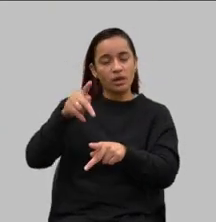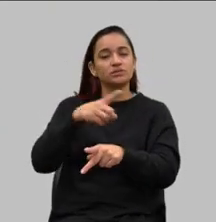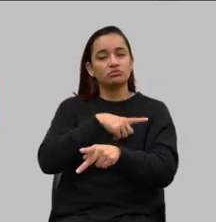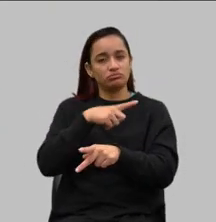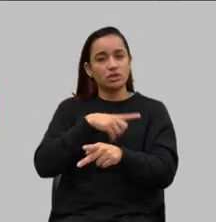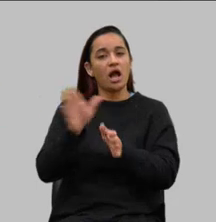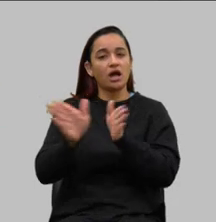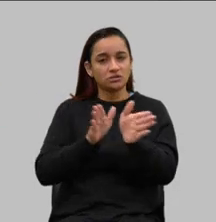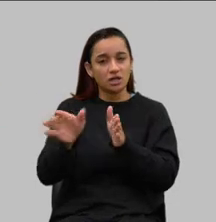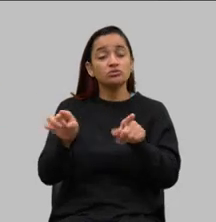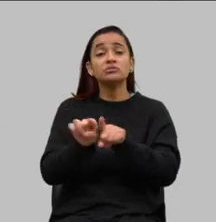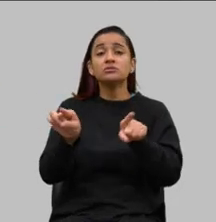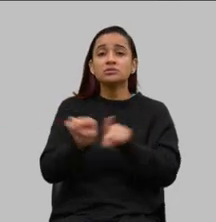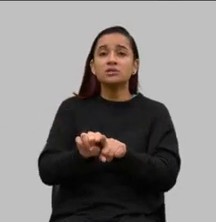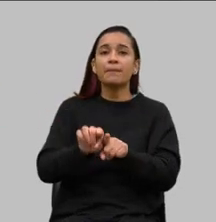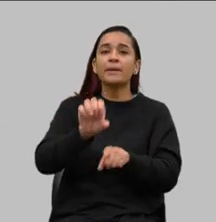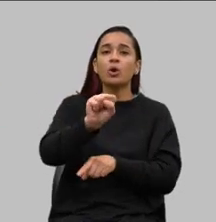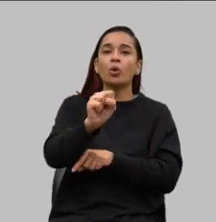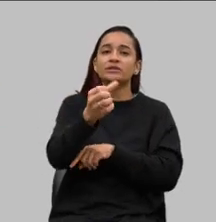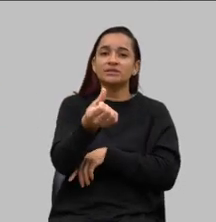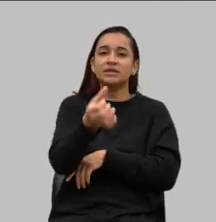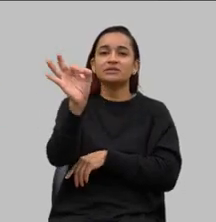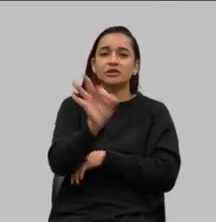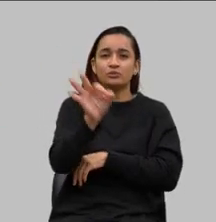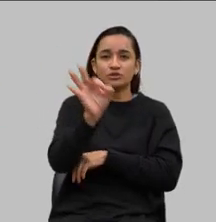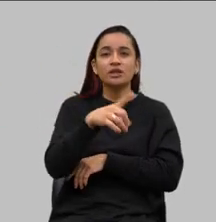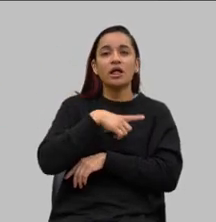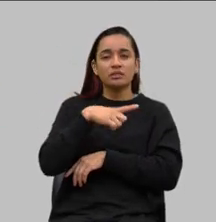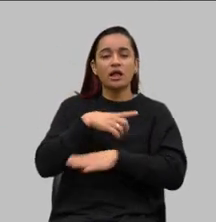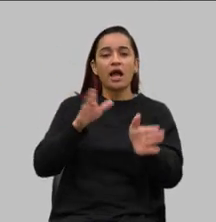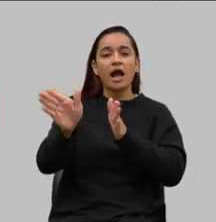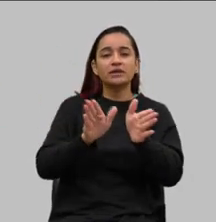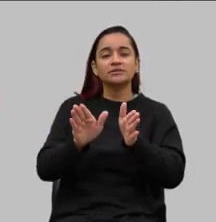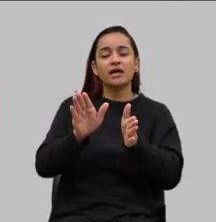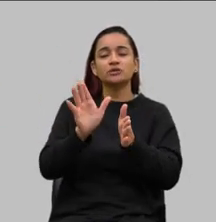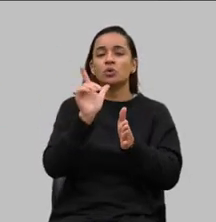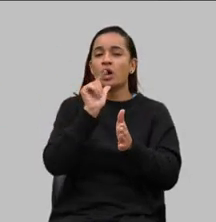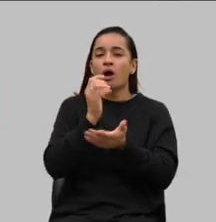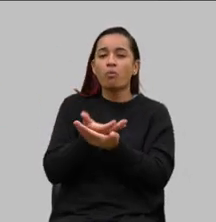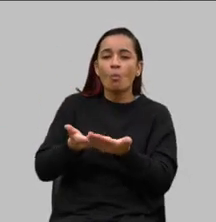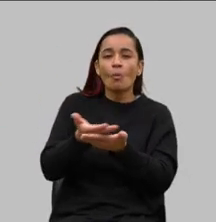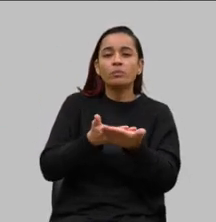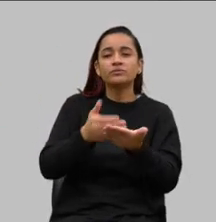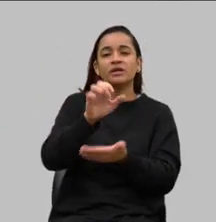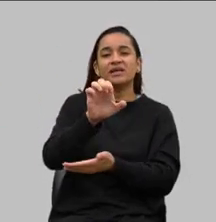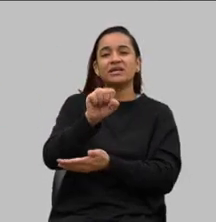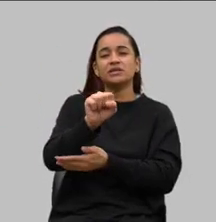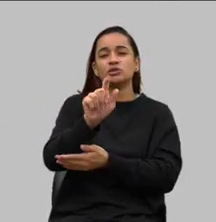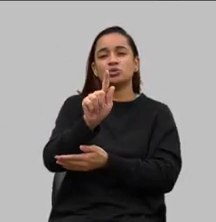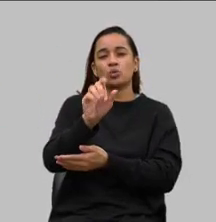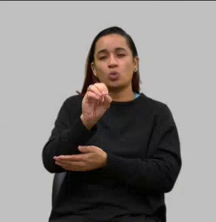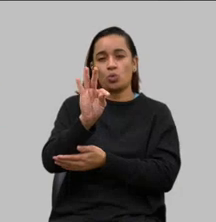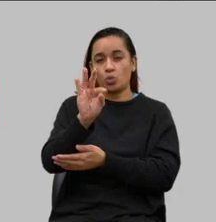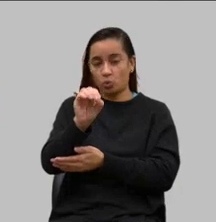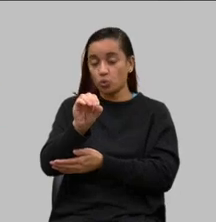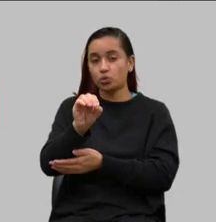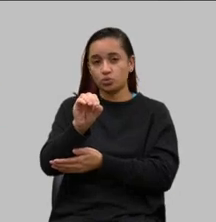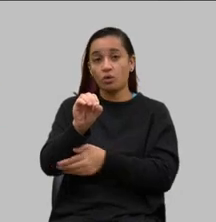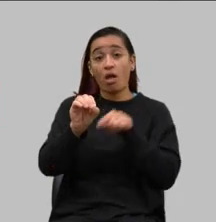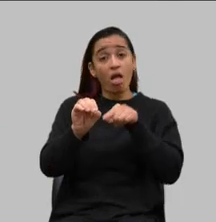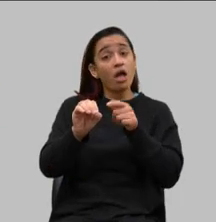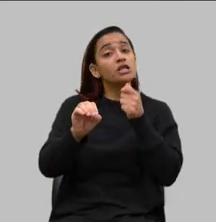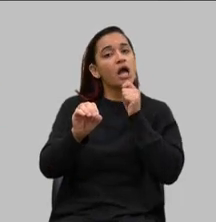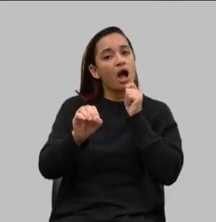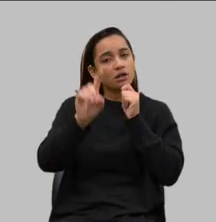86% da população atendida em relação à coleta mais 53 em relação ao tratamento e esse ainda de fato é um grande